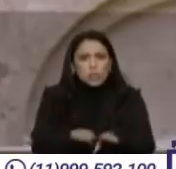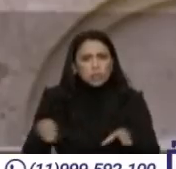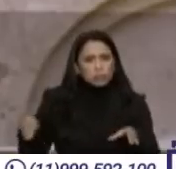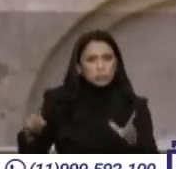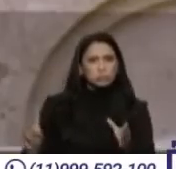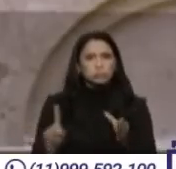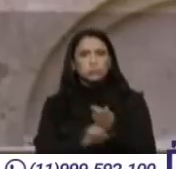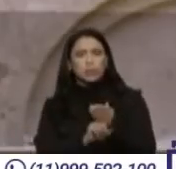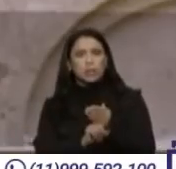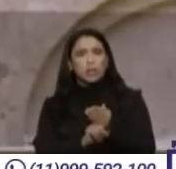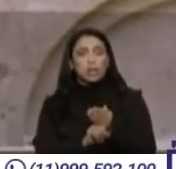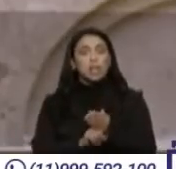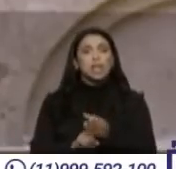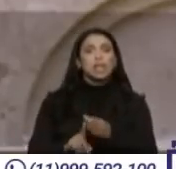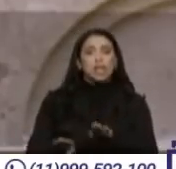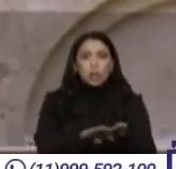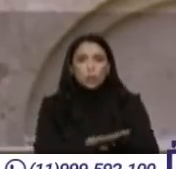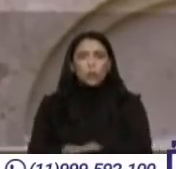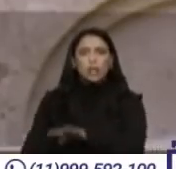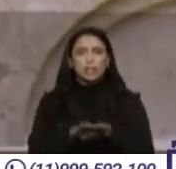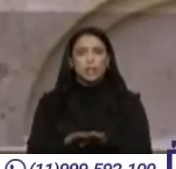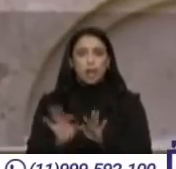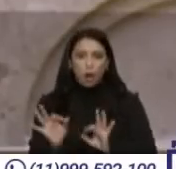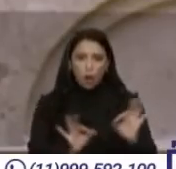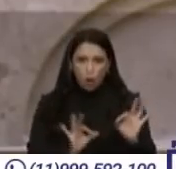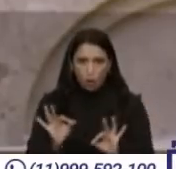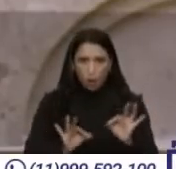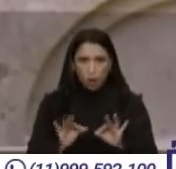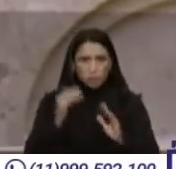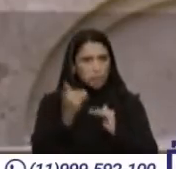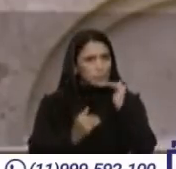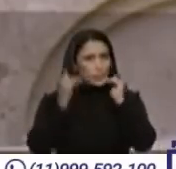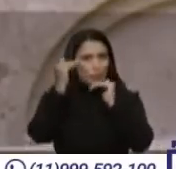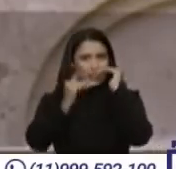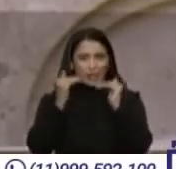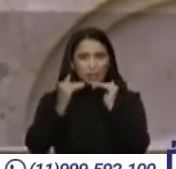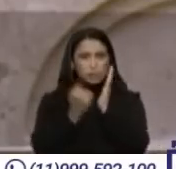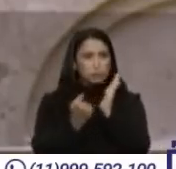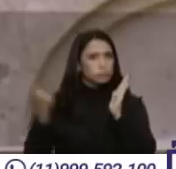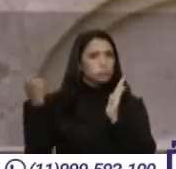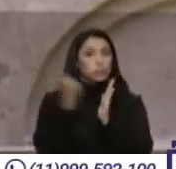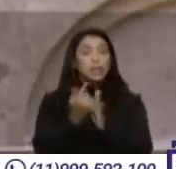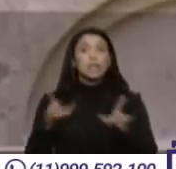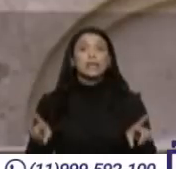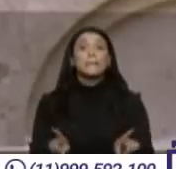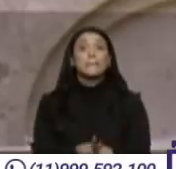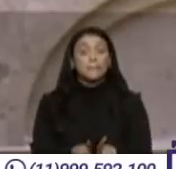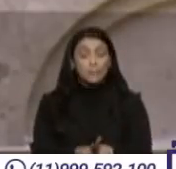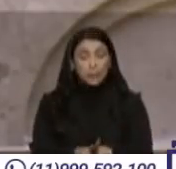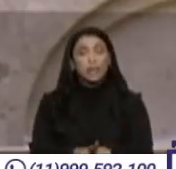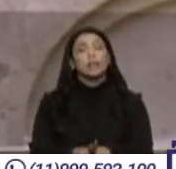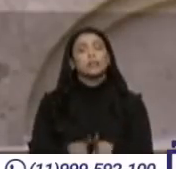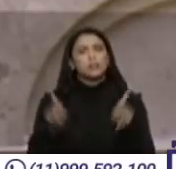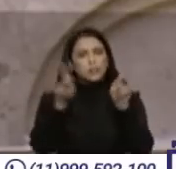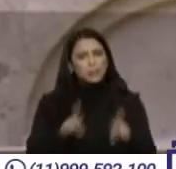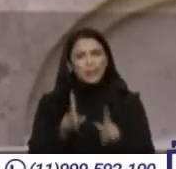igualitário, de ordem, progresso, está na nossa bandeira, e de paz. Uma